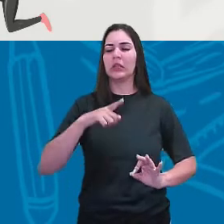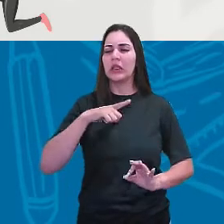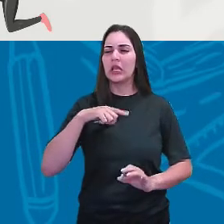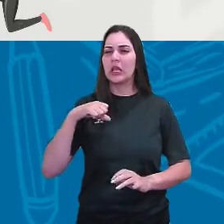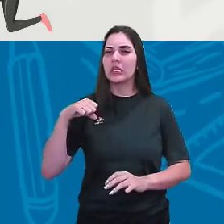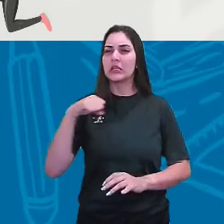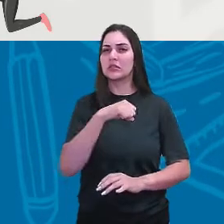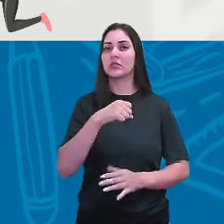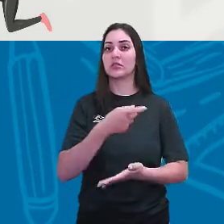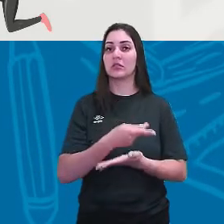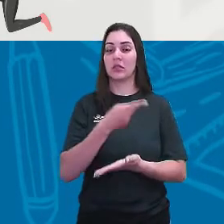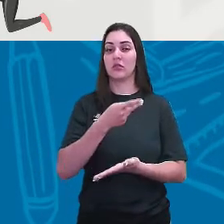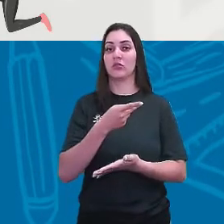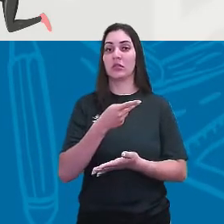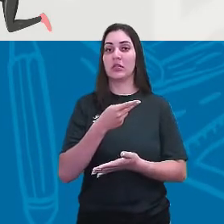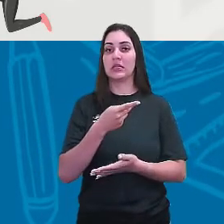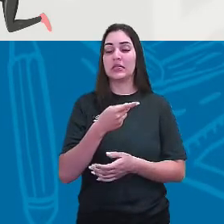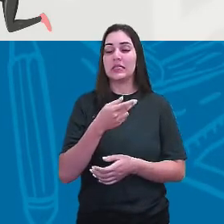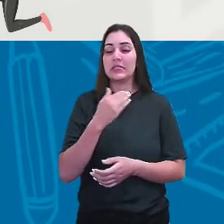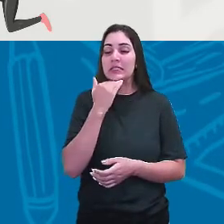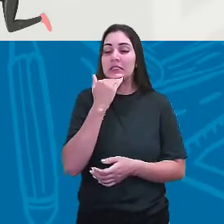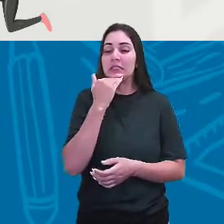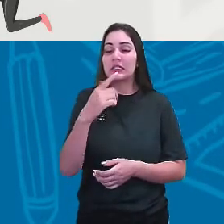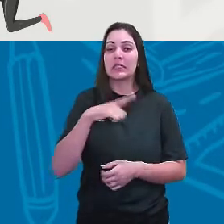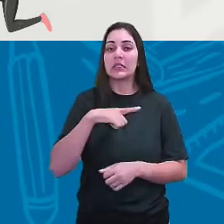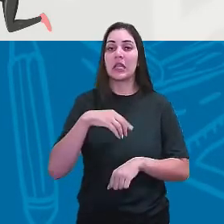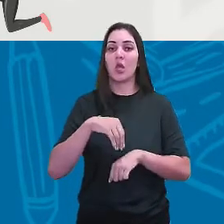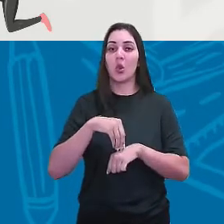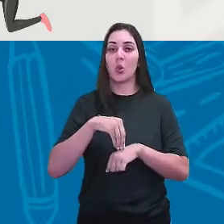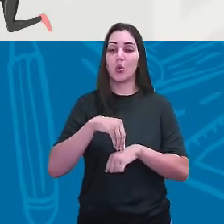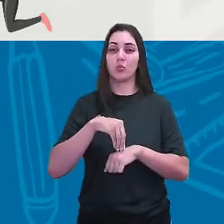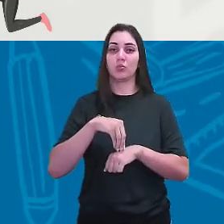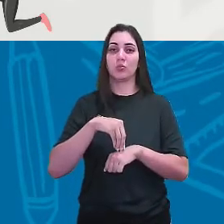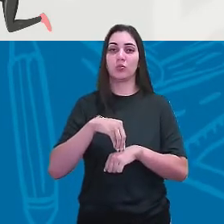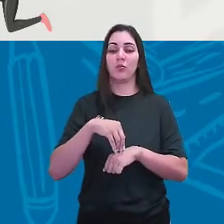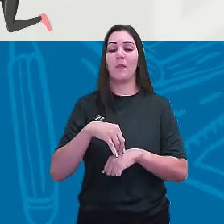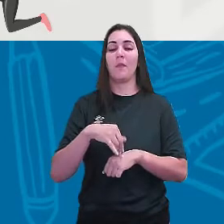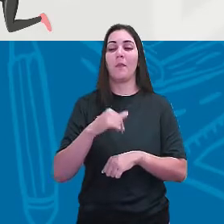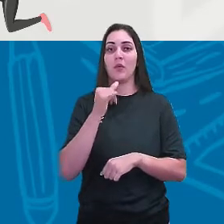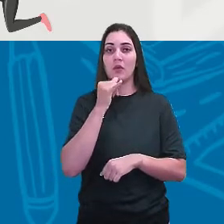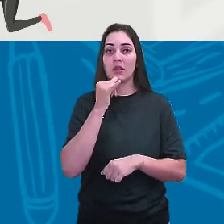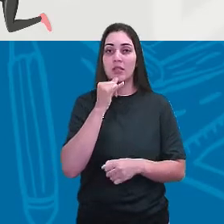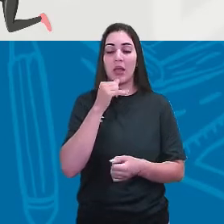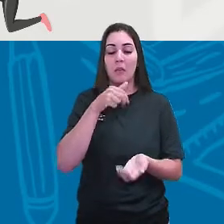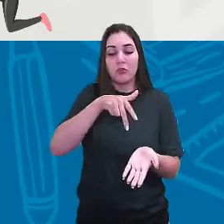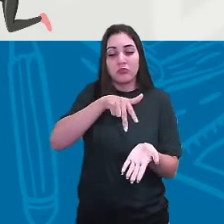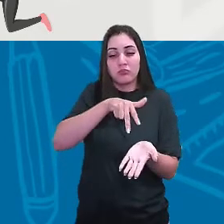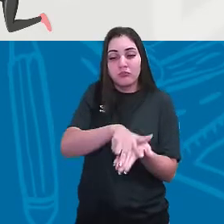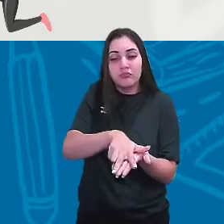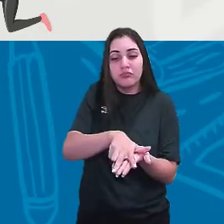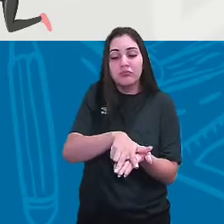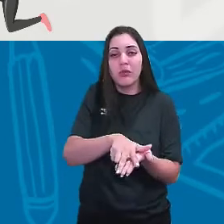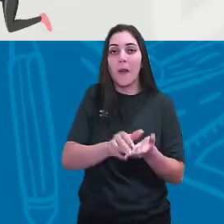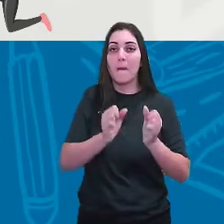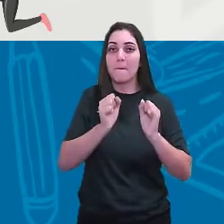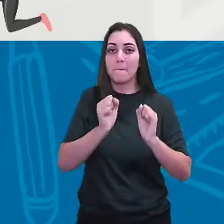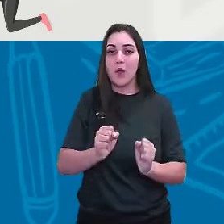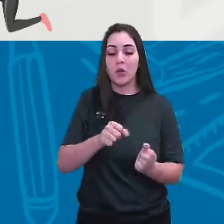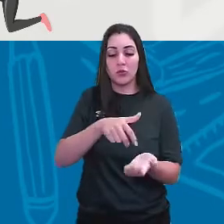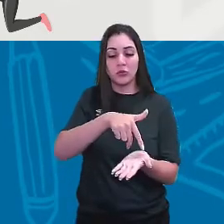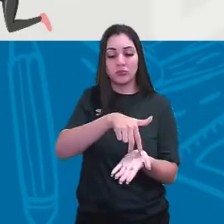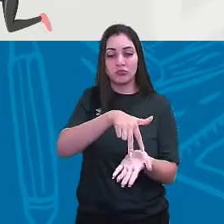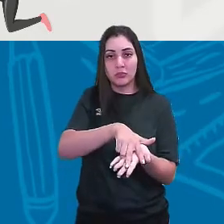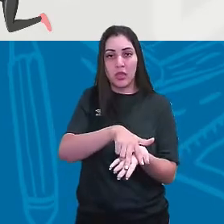né, sem a gente ter culpa, né? Por exemplo, um escorregão, a gente pode pisar num ambiente que